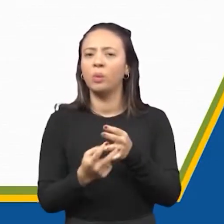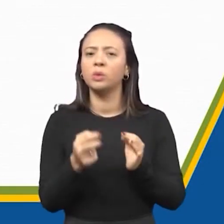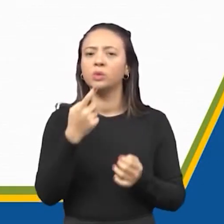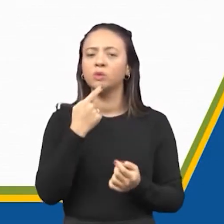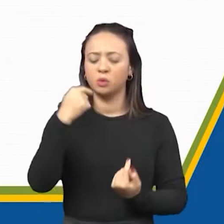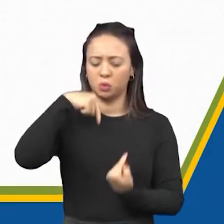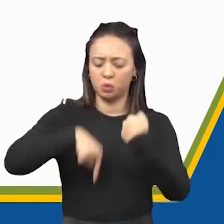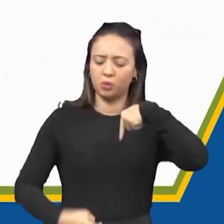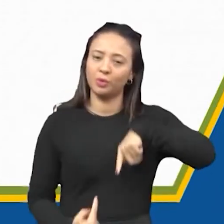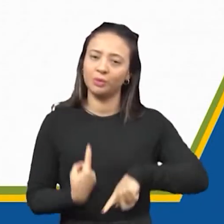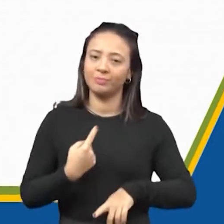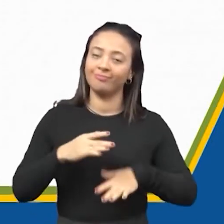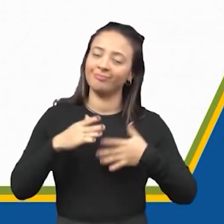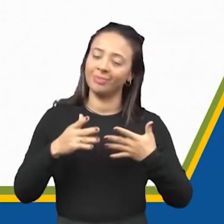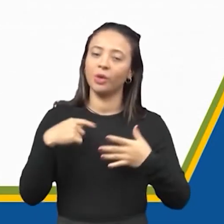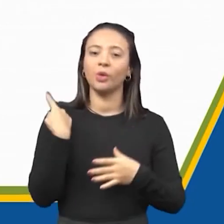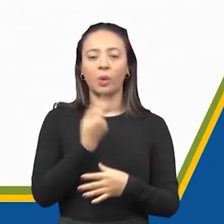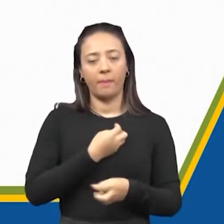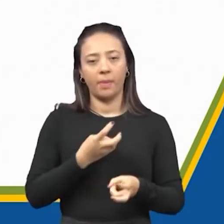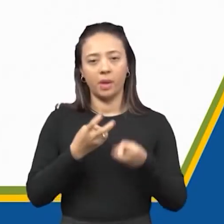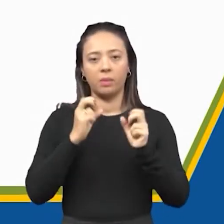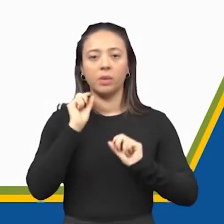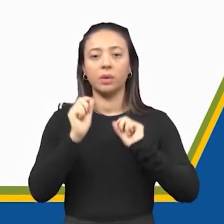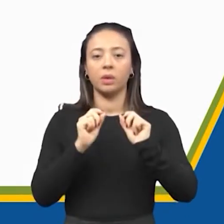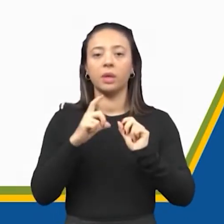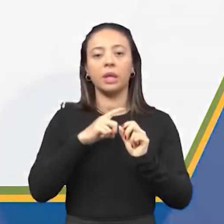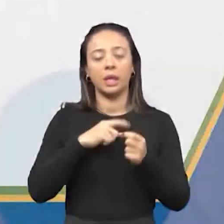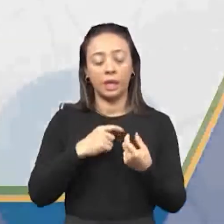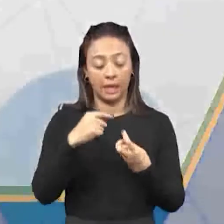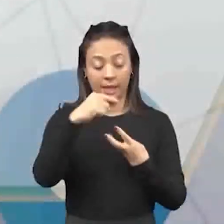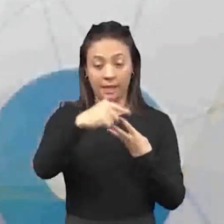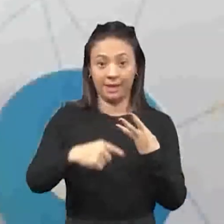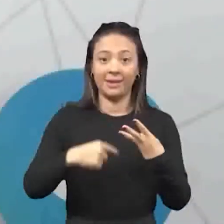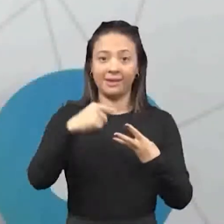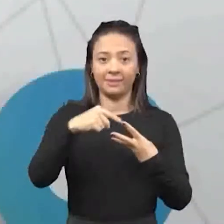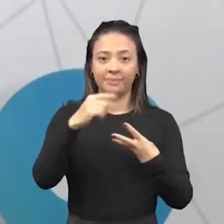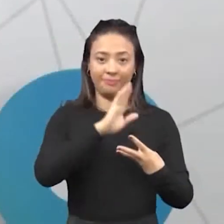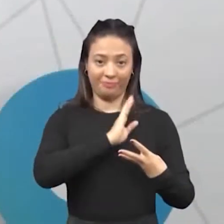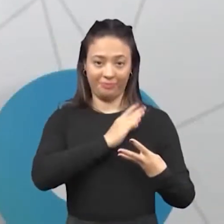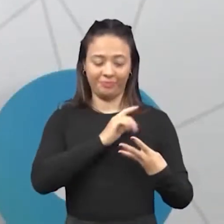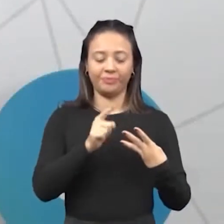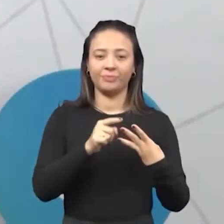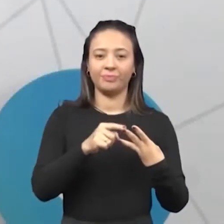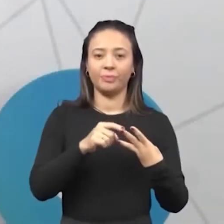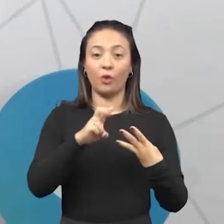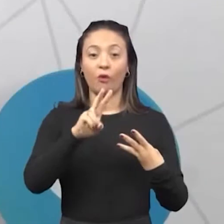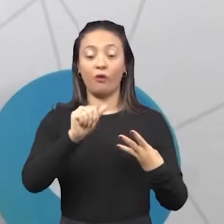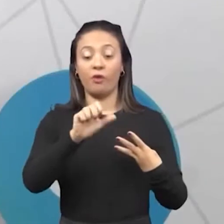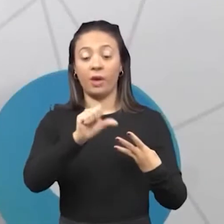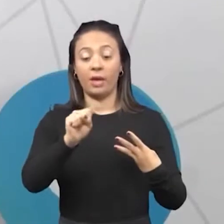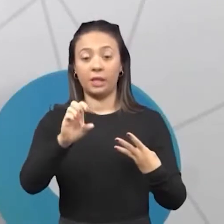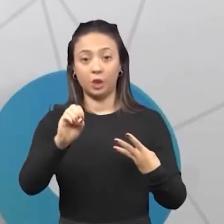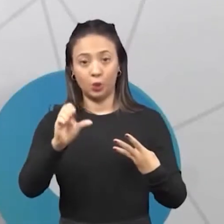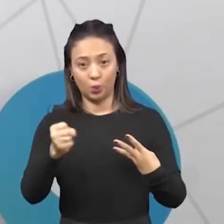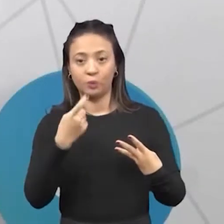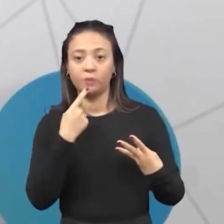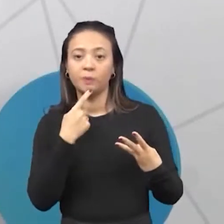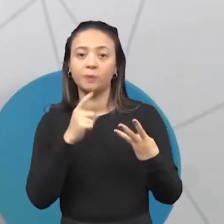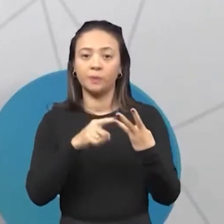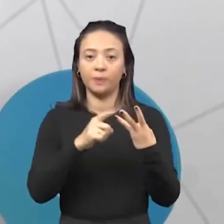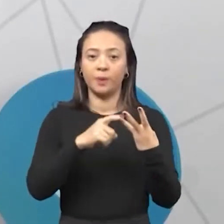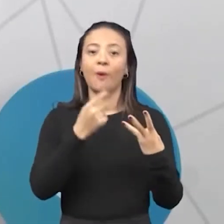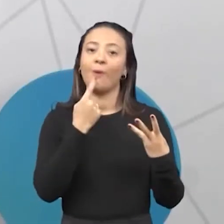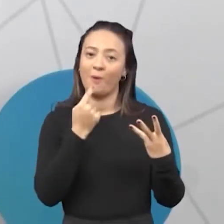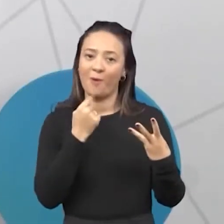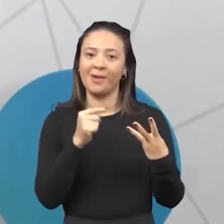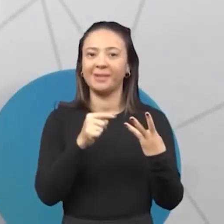nessa aula que o sistema circulatório é formado por 3 componentes: o coração, os vasos sanguíneos e o